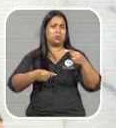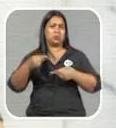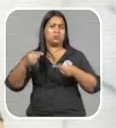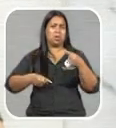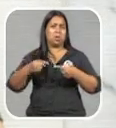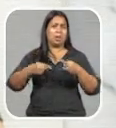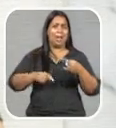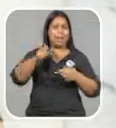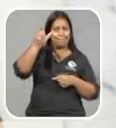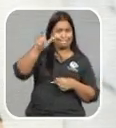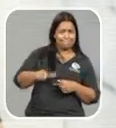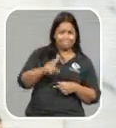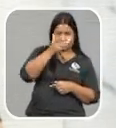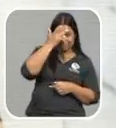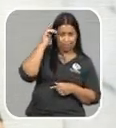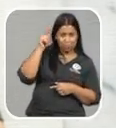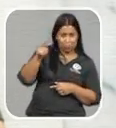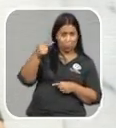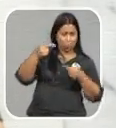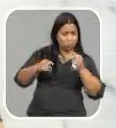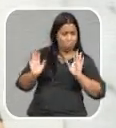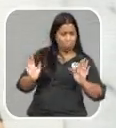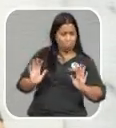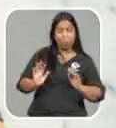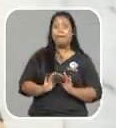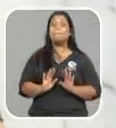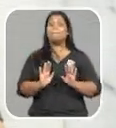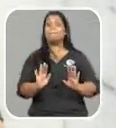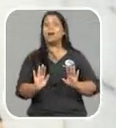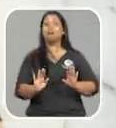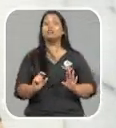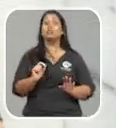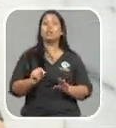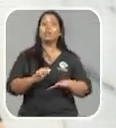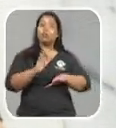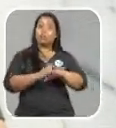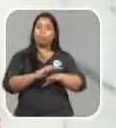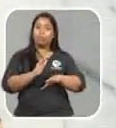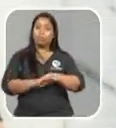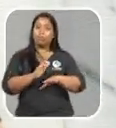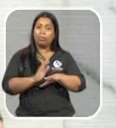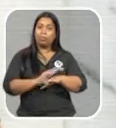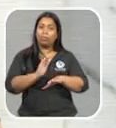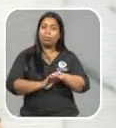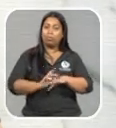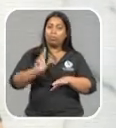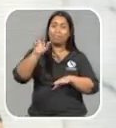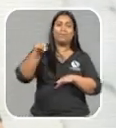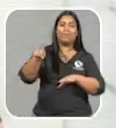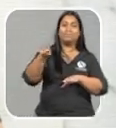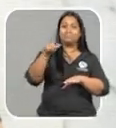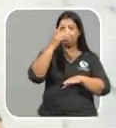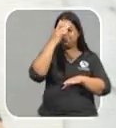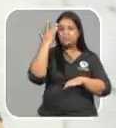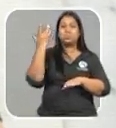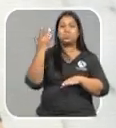a qualificação ou a desqualificação da pessoa conta muito. A secretária de educação, ela não tem a menor noção do que é